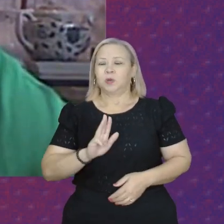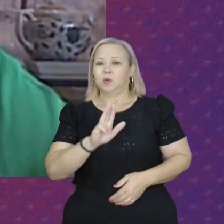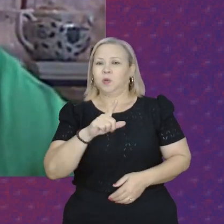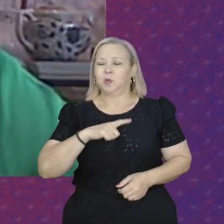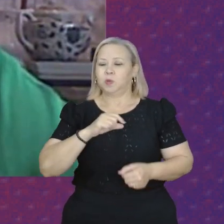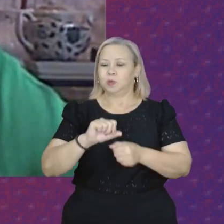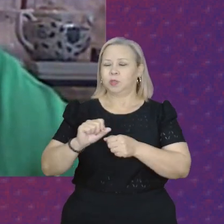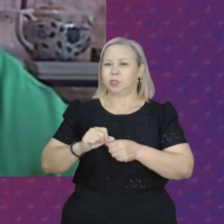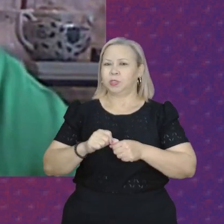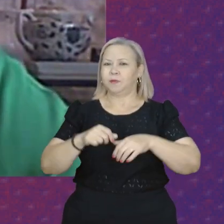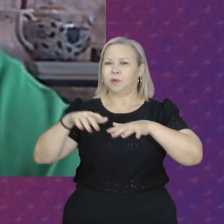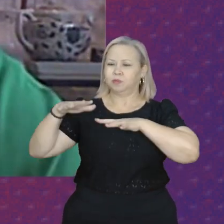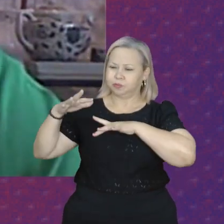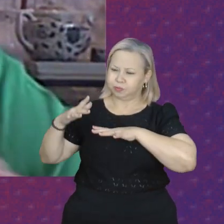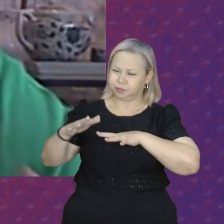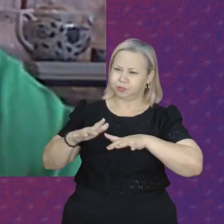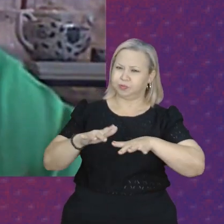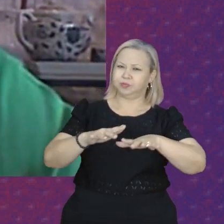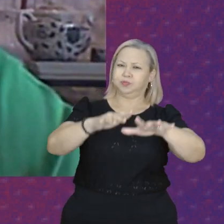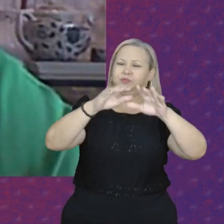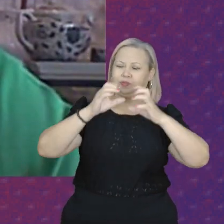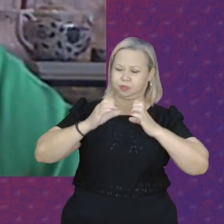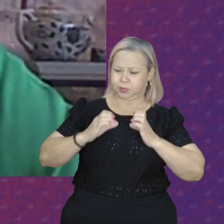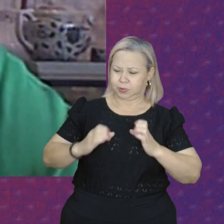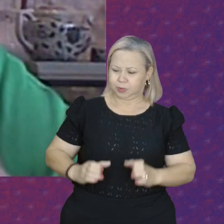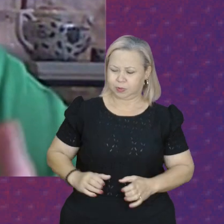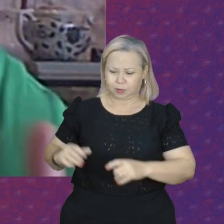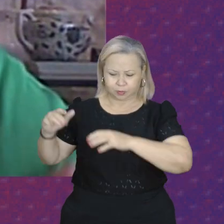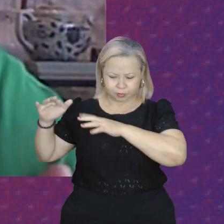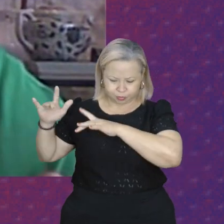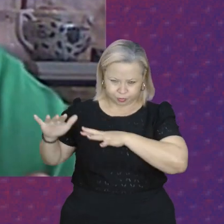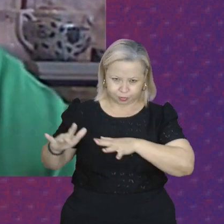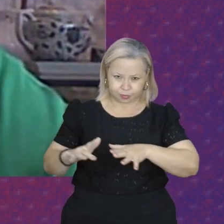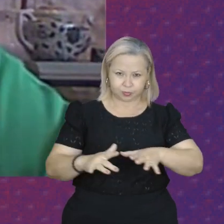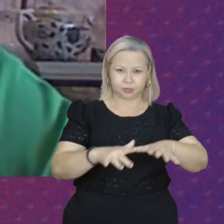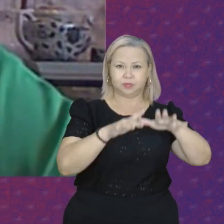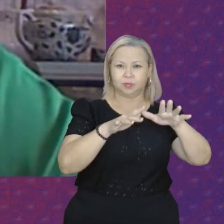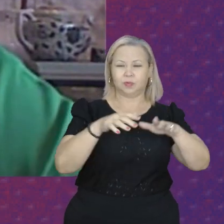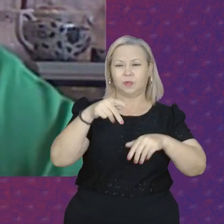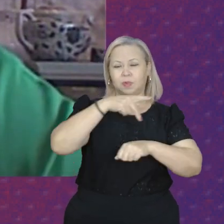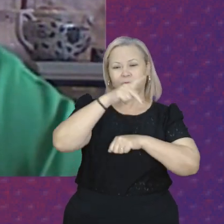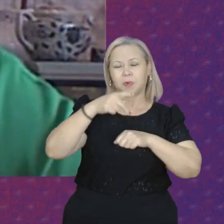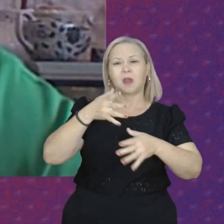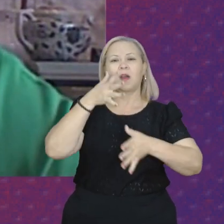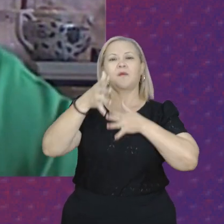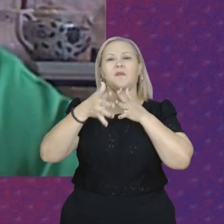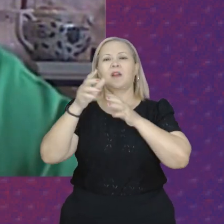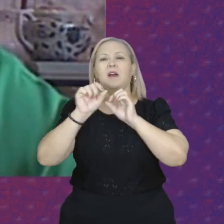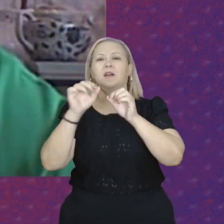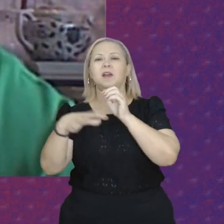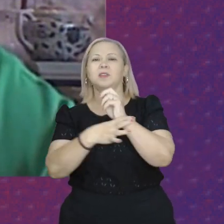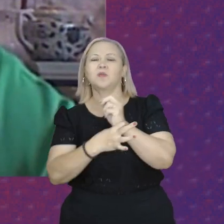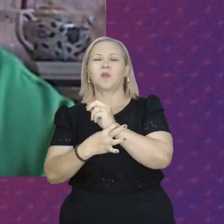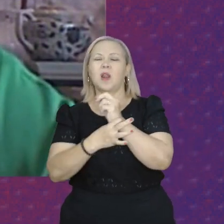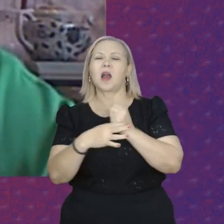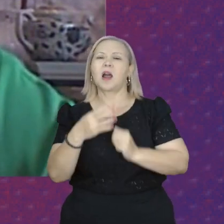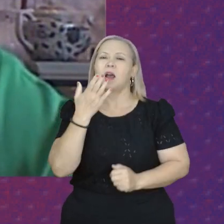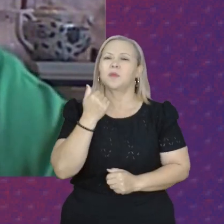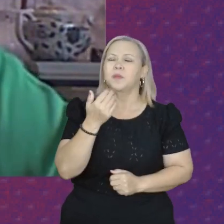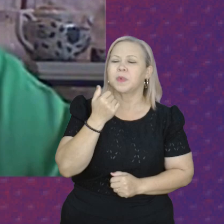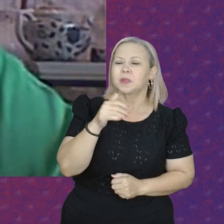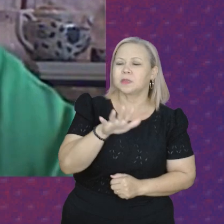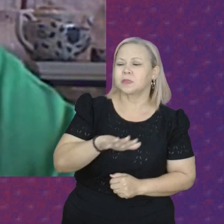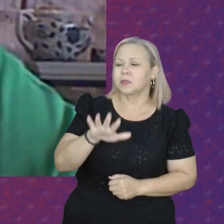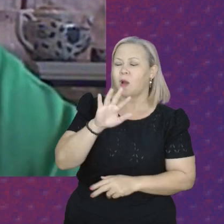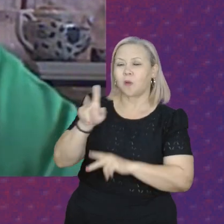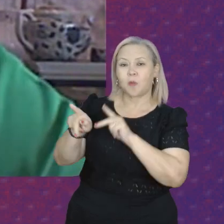as caravanas da cidadania, andado esse país, por isso ele falava, não é, que ele ia assegurar alimentação para o